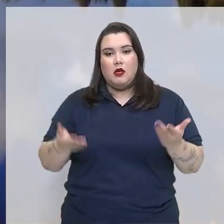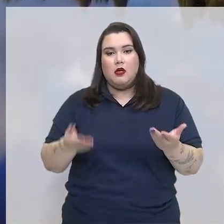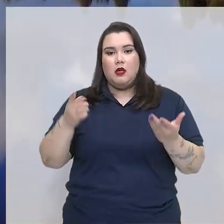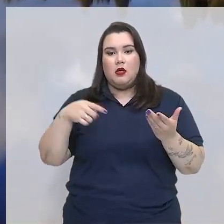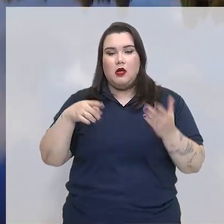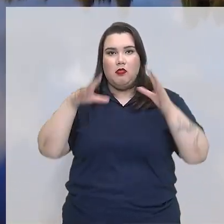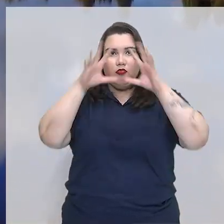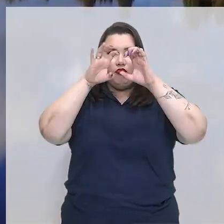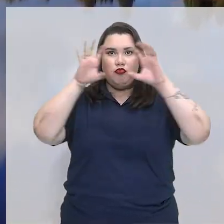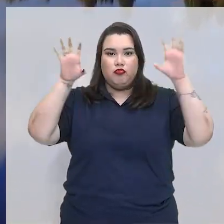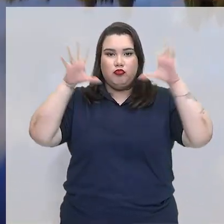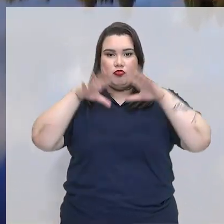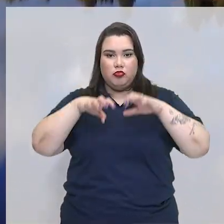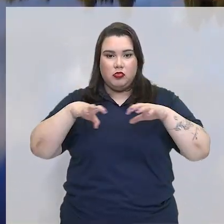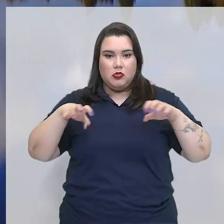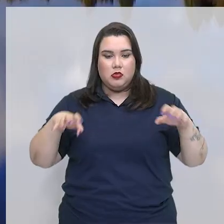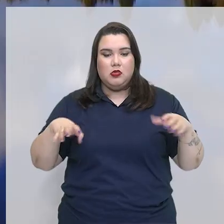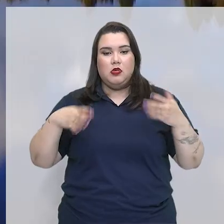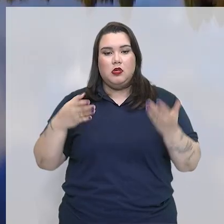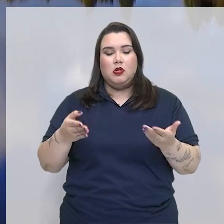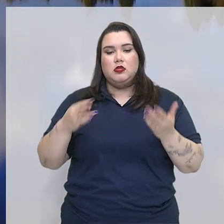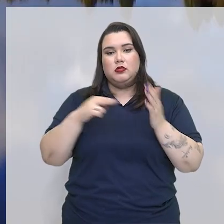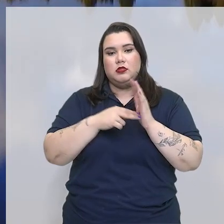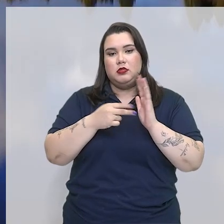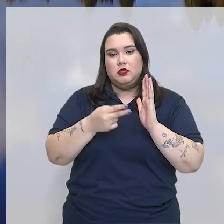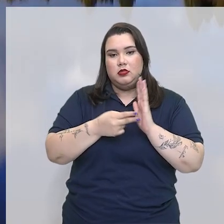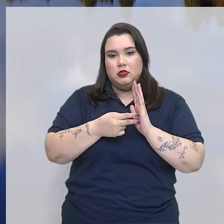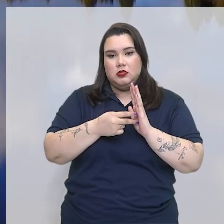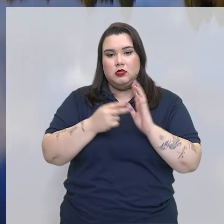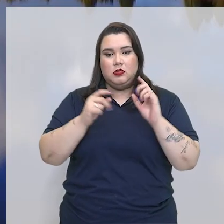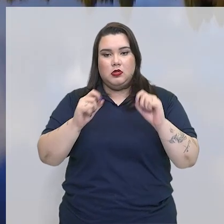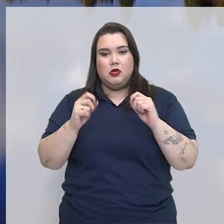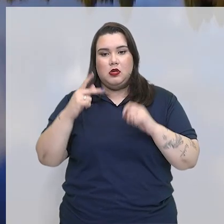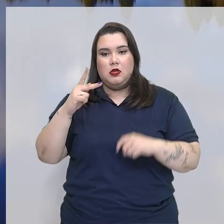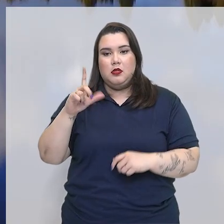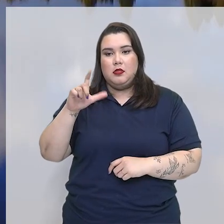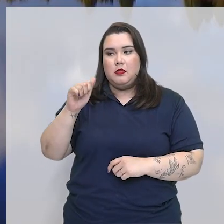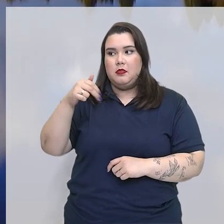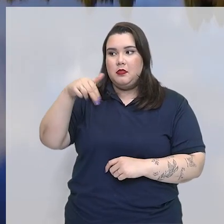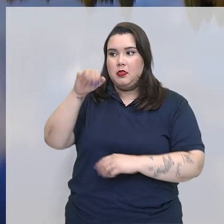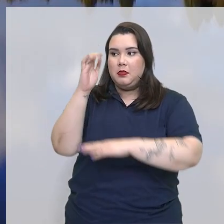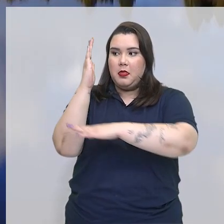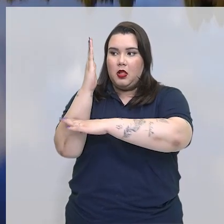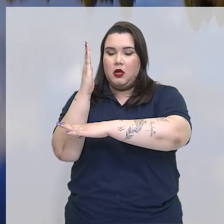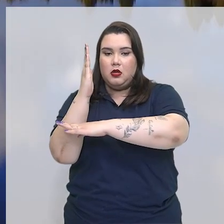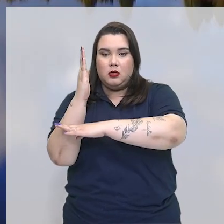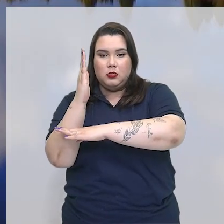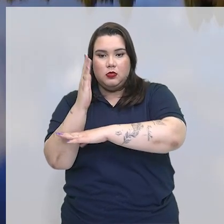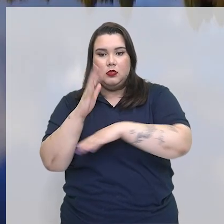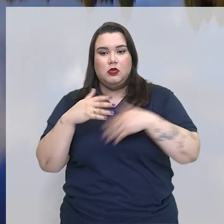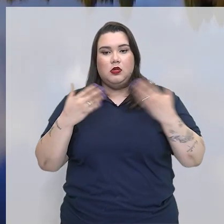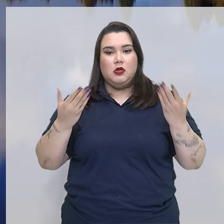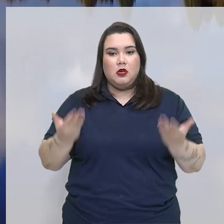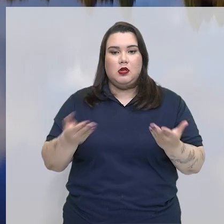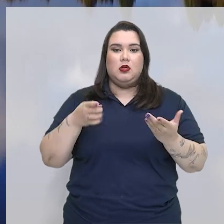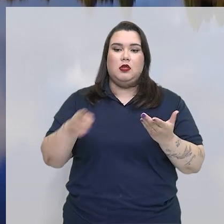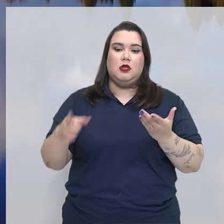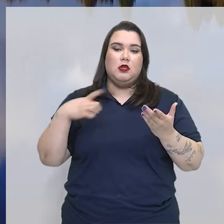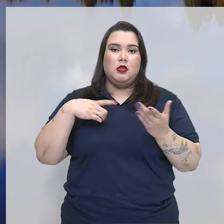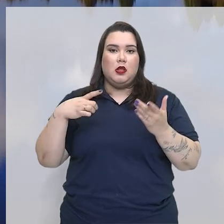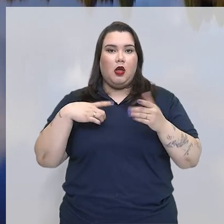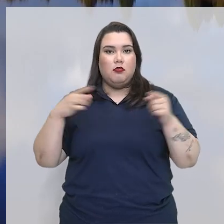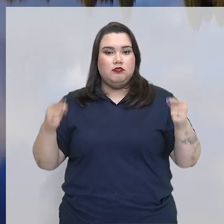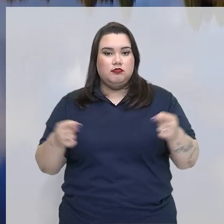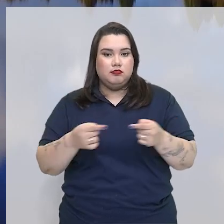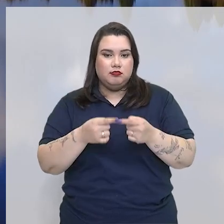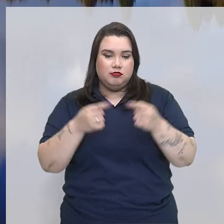das nuvens sobre essa lagoa, está dando ideia exatamente do plano. Então é por isso que essas coisas são associadas e